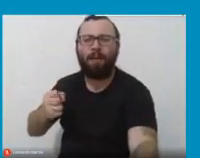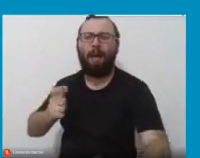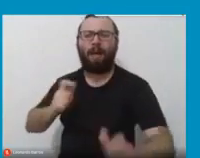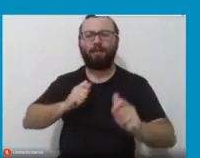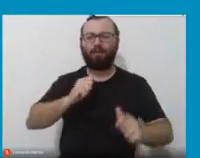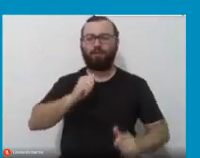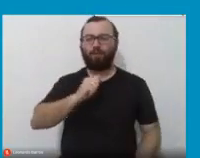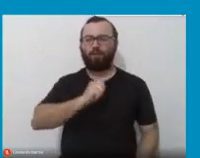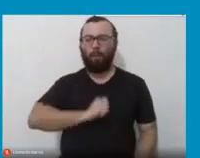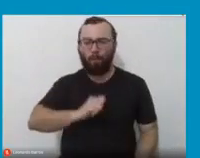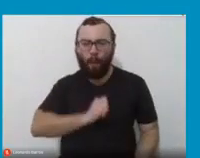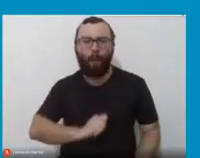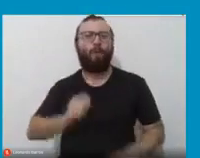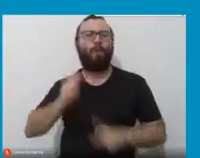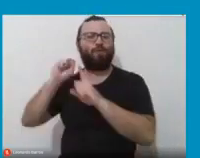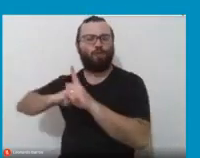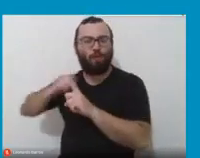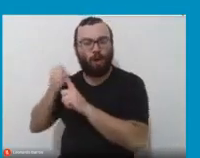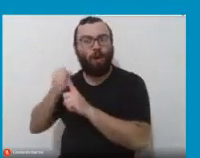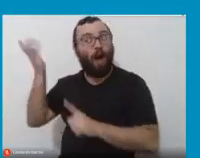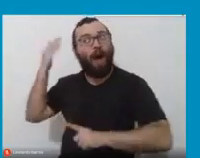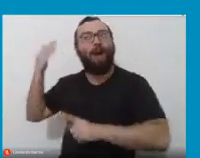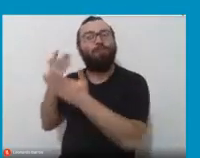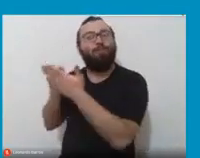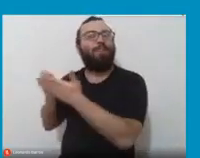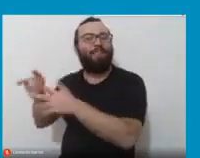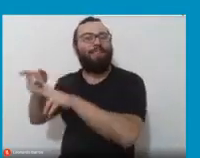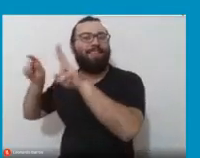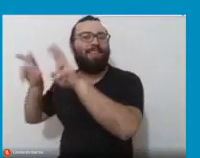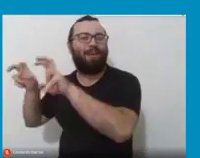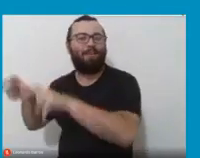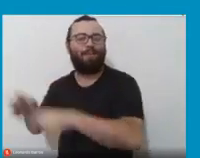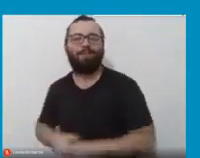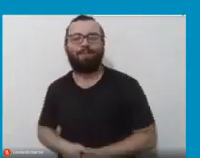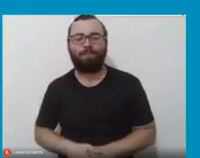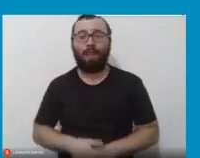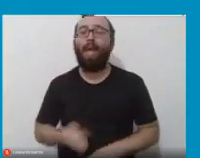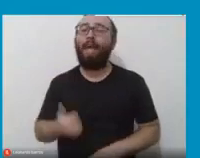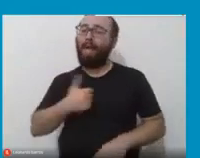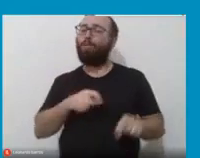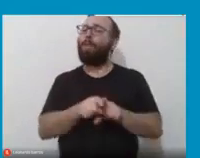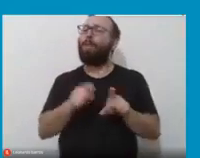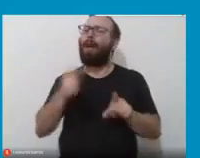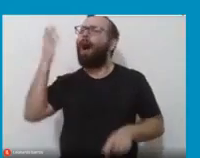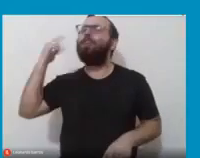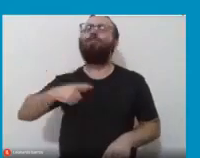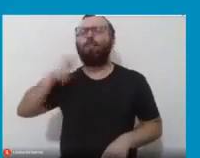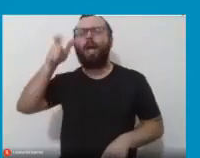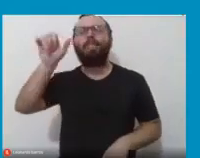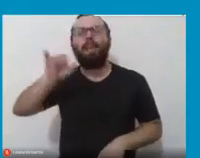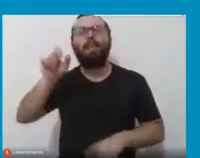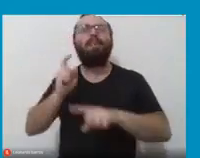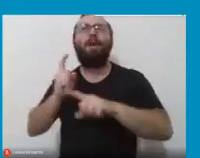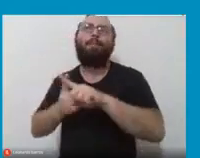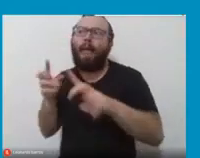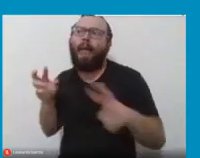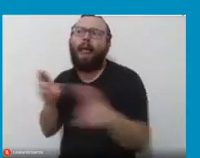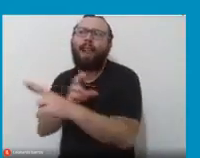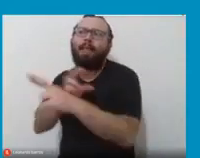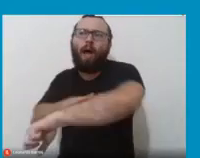antropólogos, sociólogos, estavam estudando esse tema. Né? Eu também tinha um interesse, porque o tema das relações raciais era um